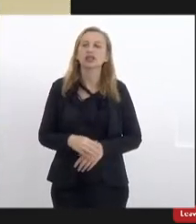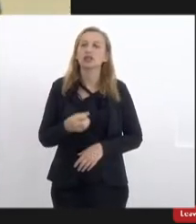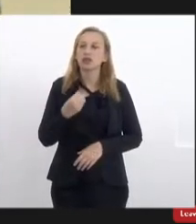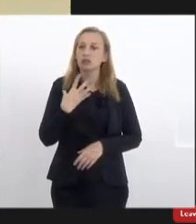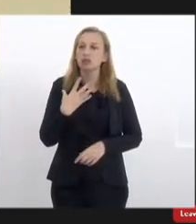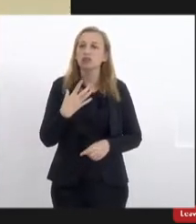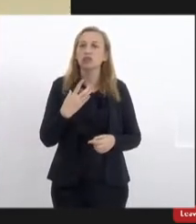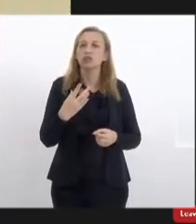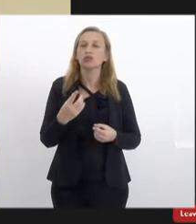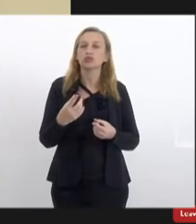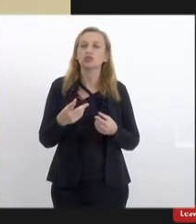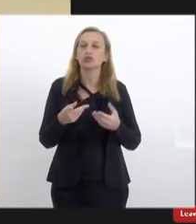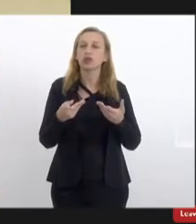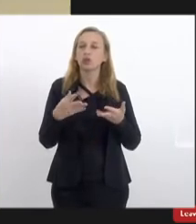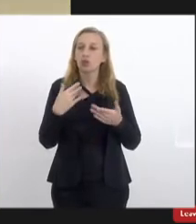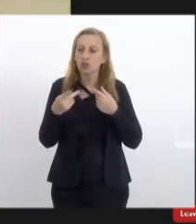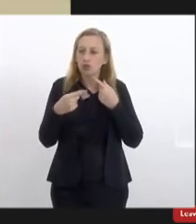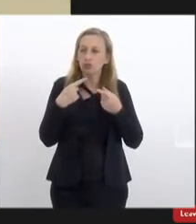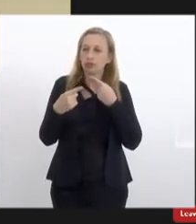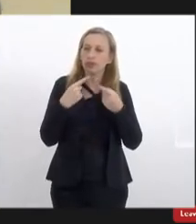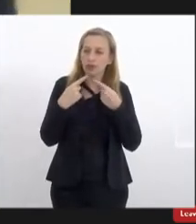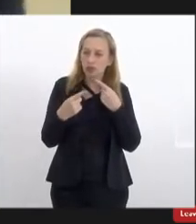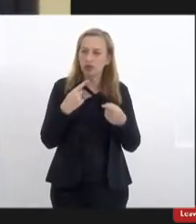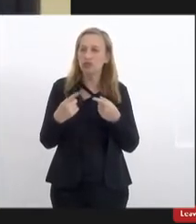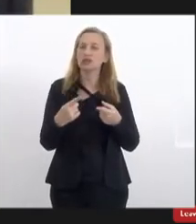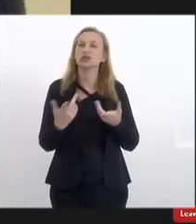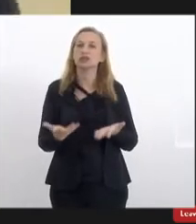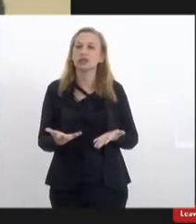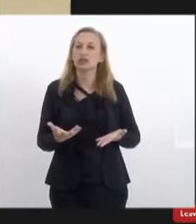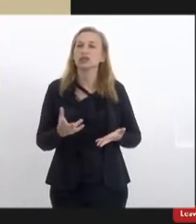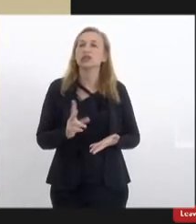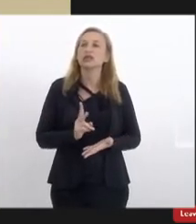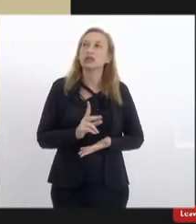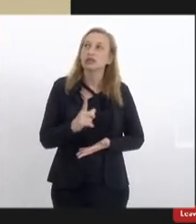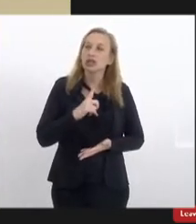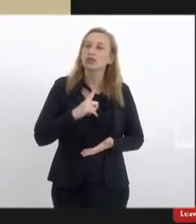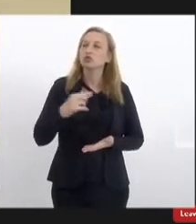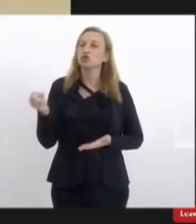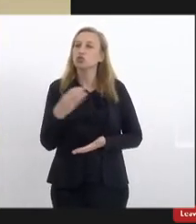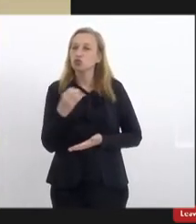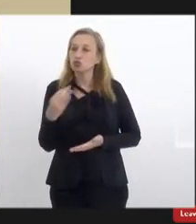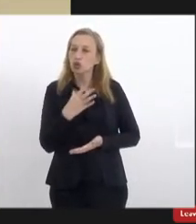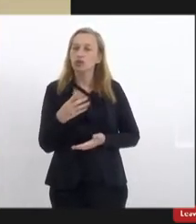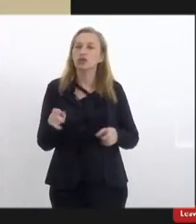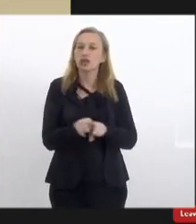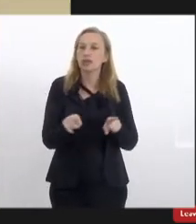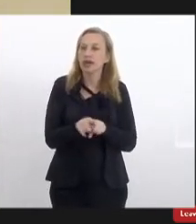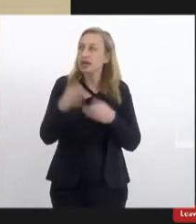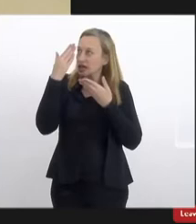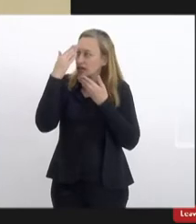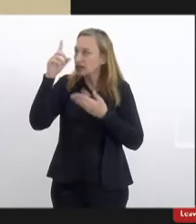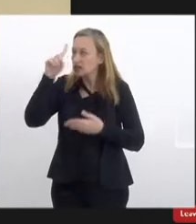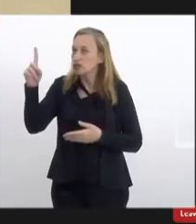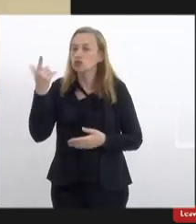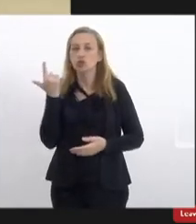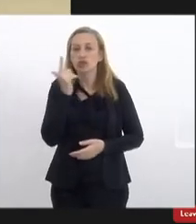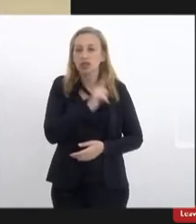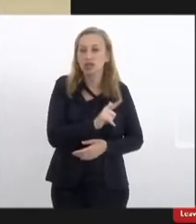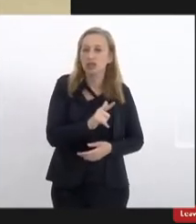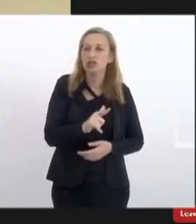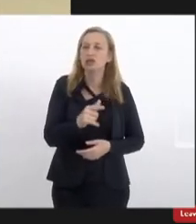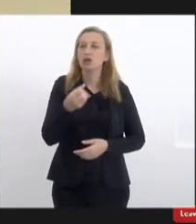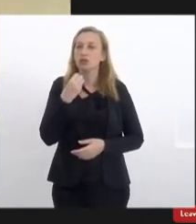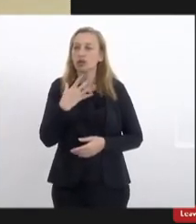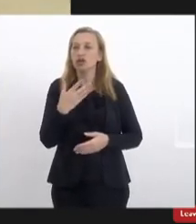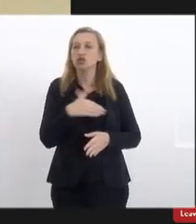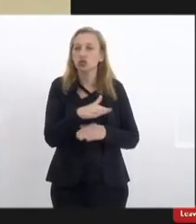bastante a relação Senapred e Cepredec, temos muitas novidades aí, graças a Deus a gente conseguiu aí, com o empenho de todos,